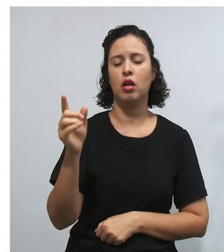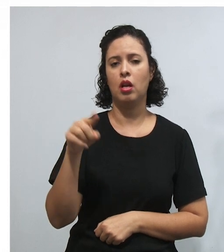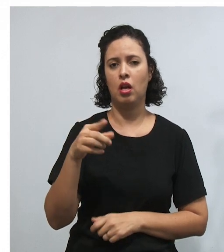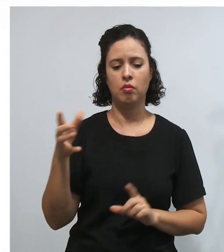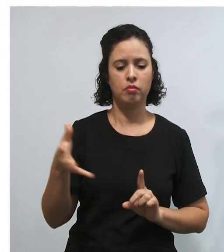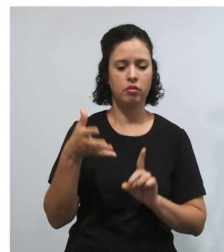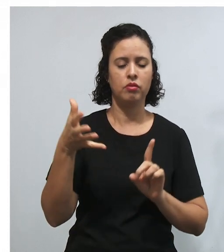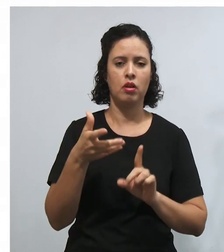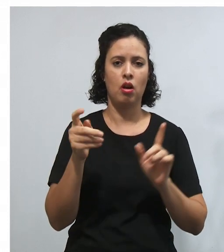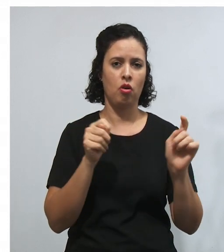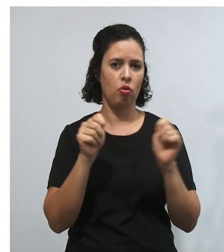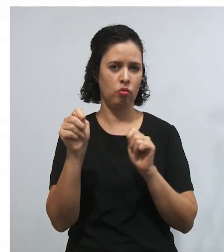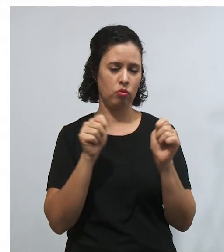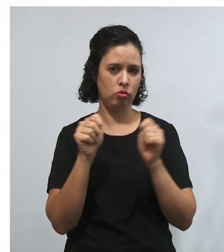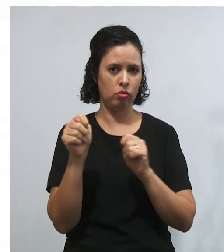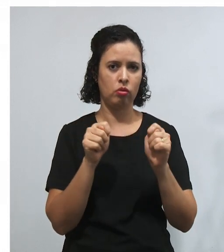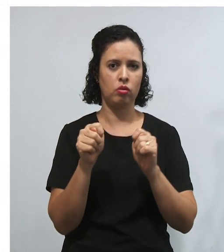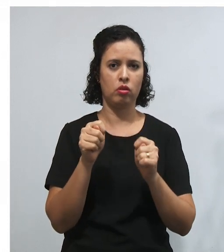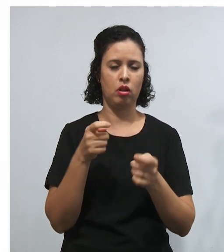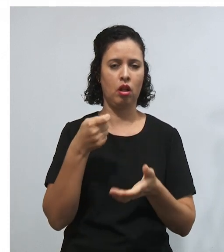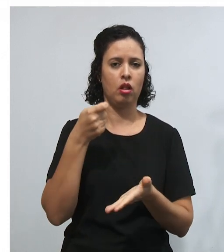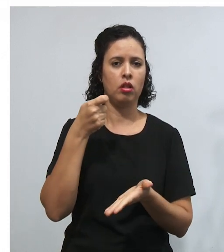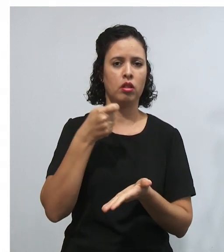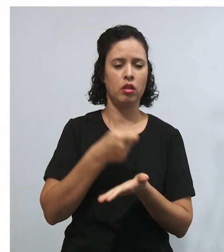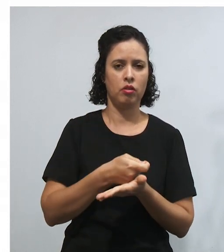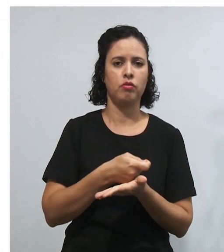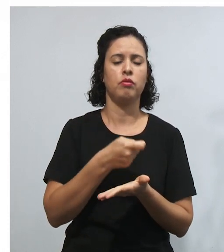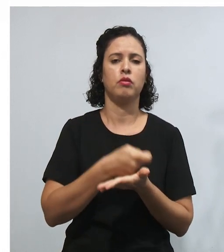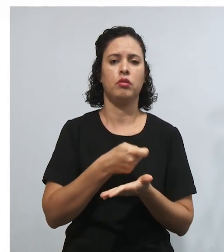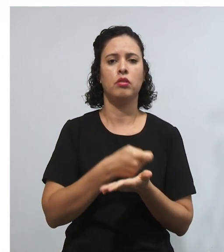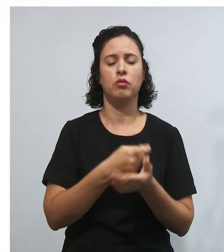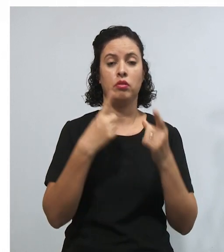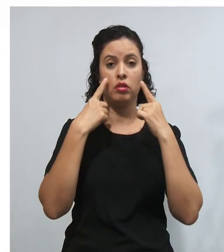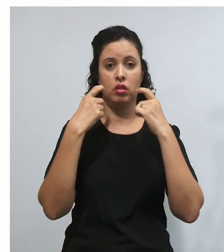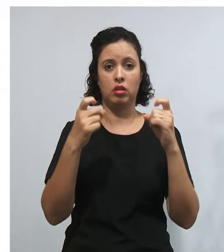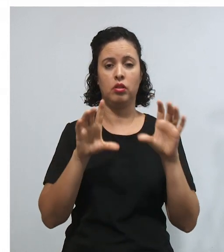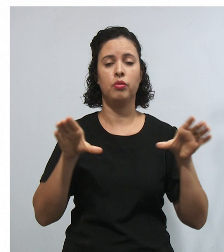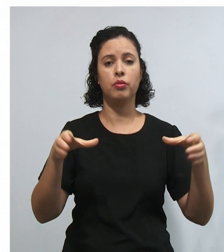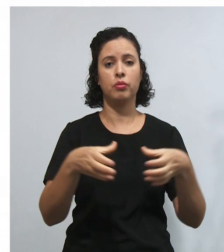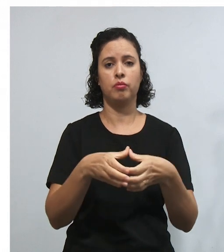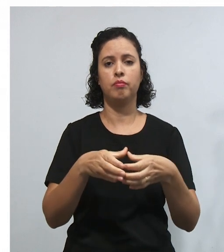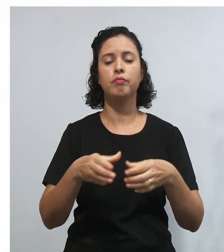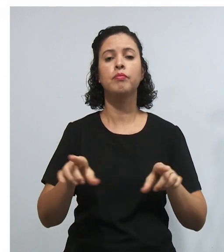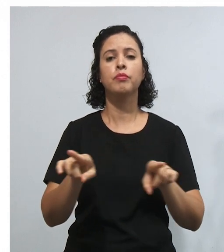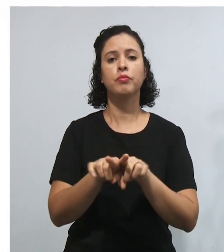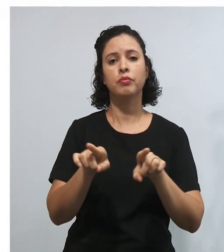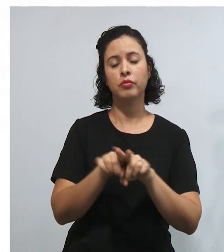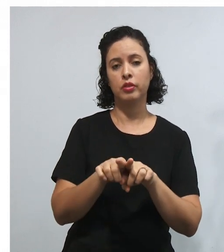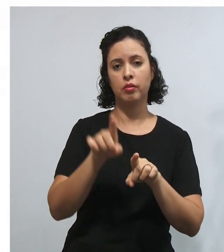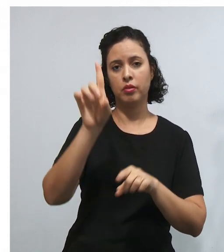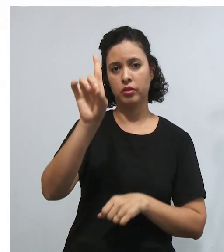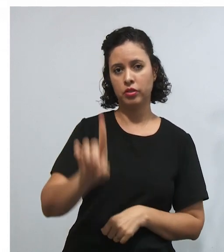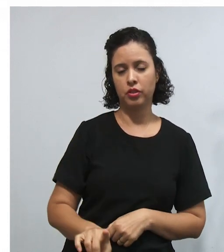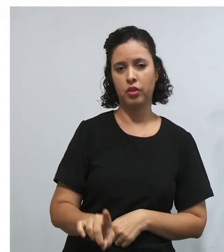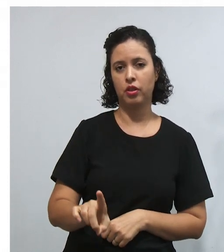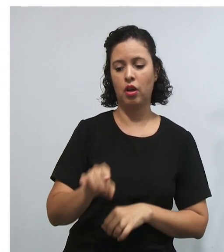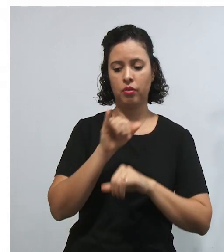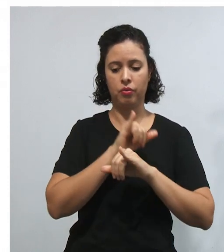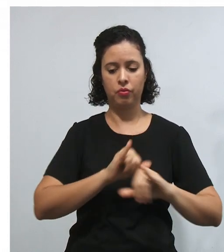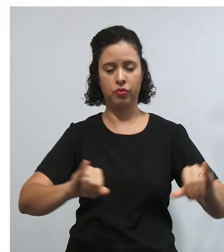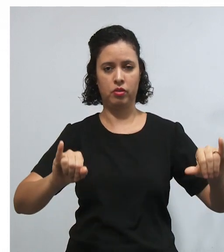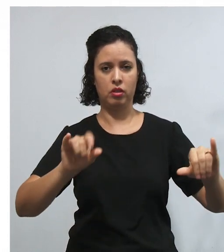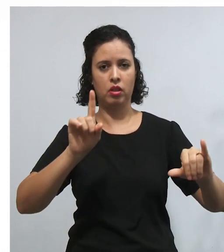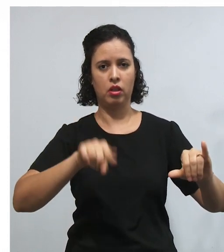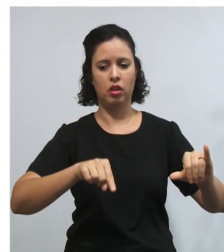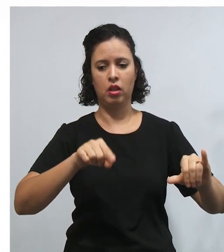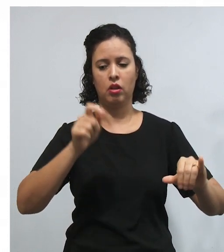o controle jurisdicional na defesa do interesse coletivo, tá certo? Também o direito de denunciar irregularidades perante o